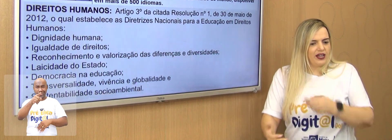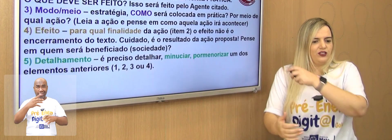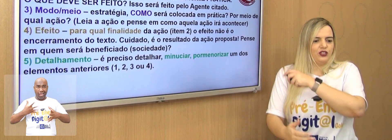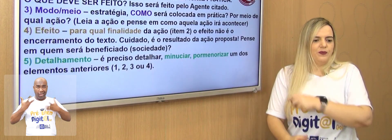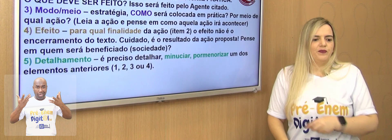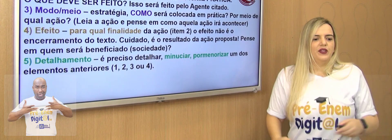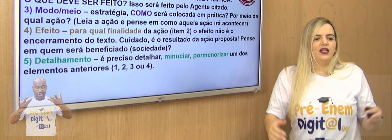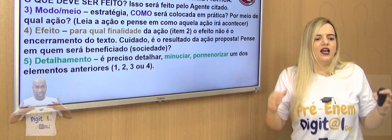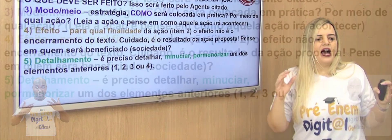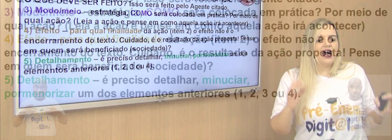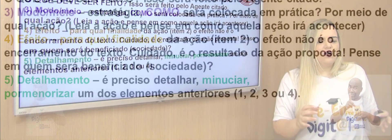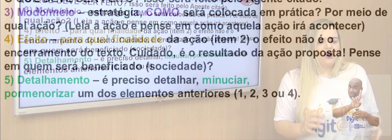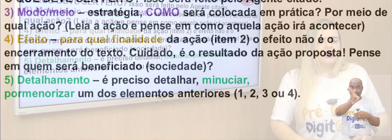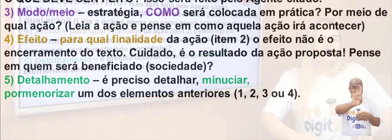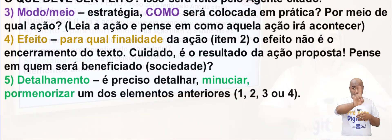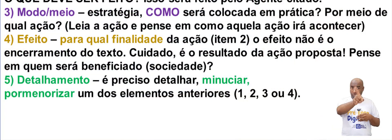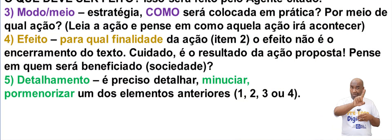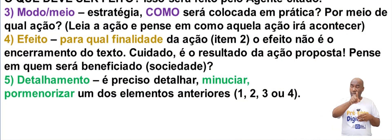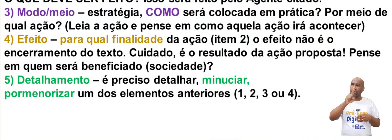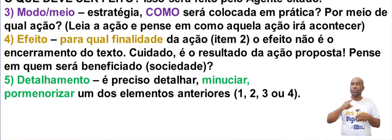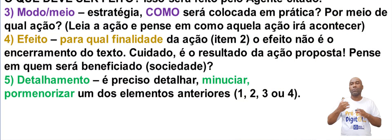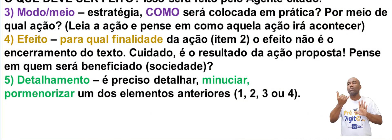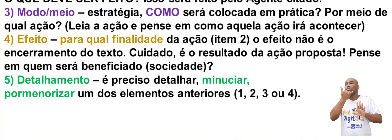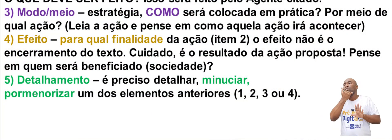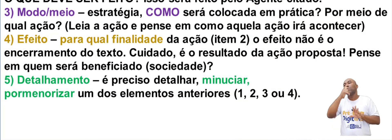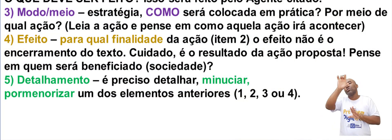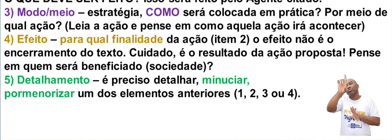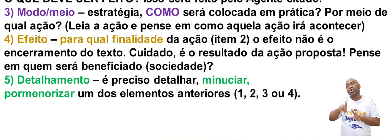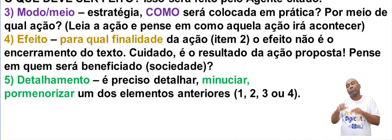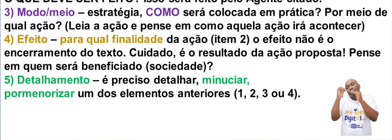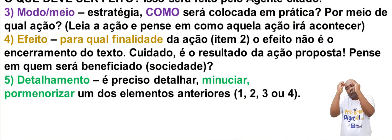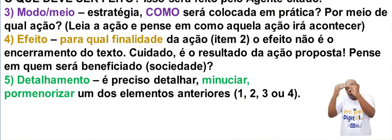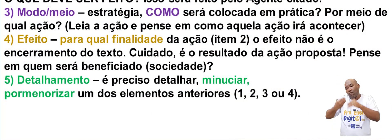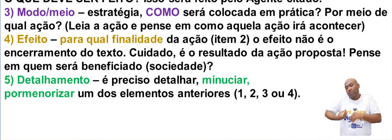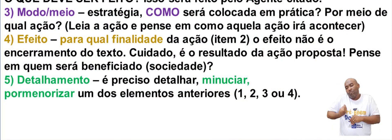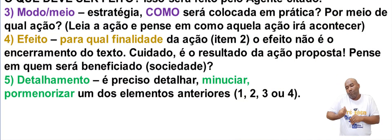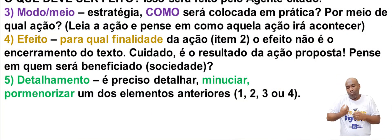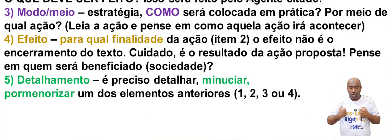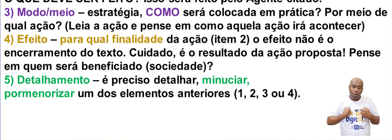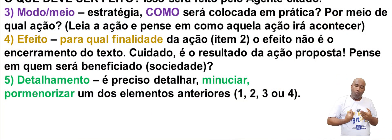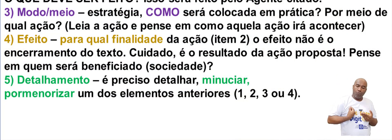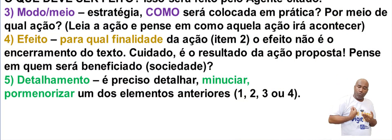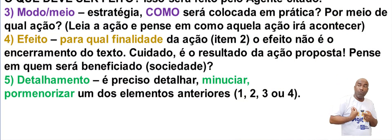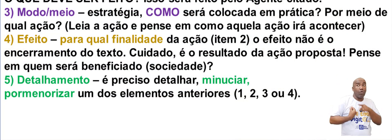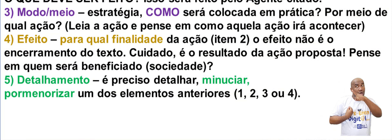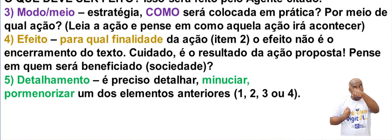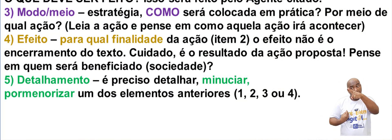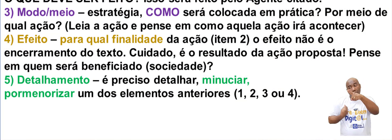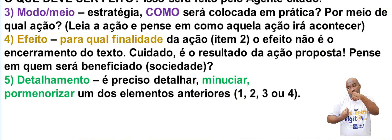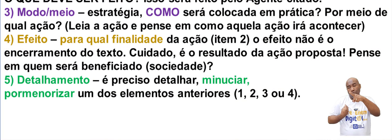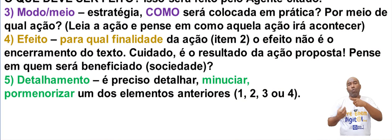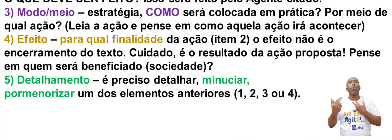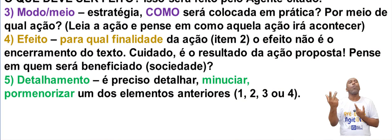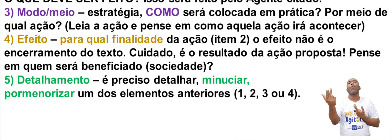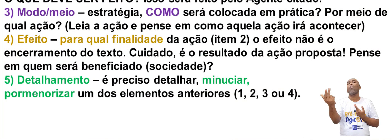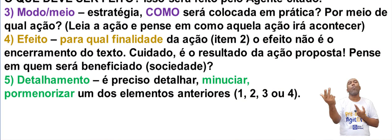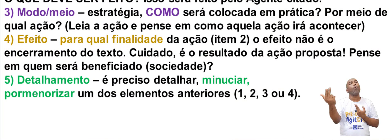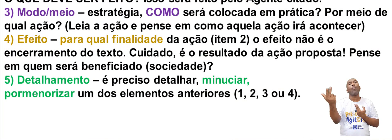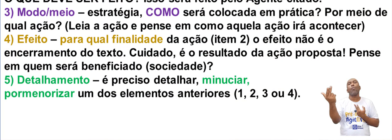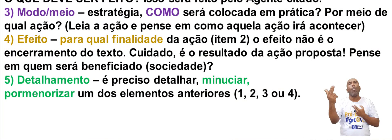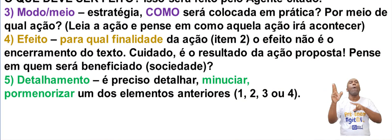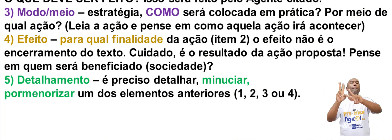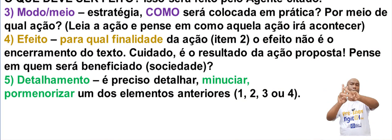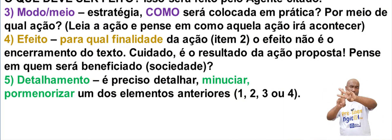para frente? Agora, os nossos 5 elementos estão na tela para você. E